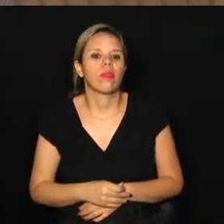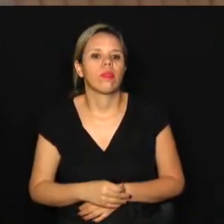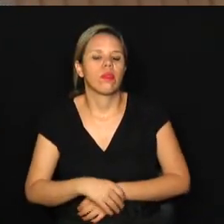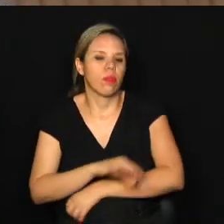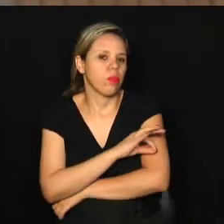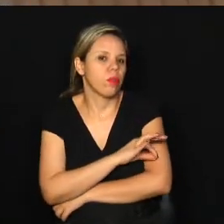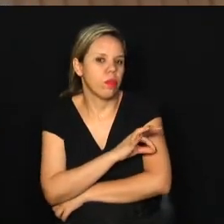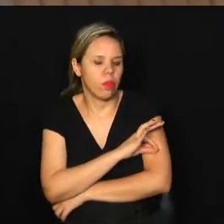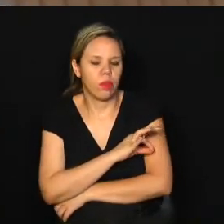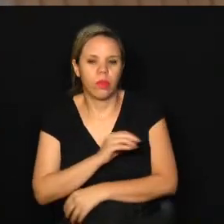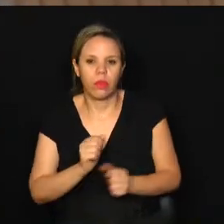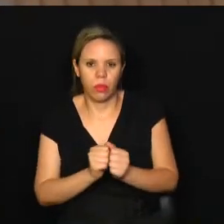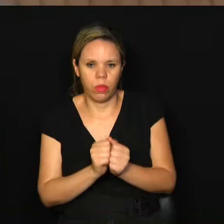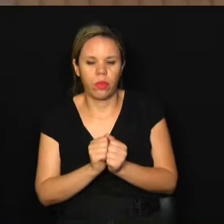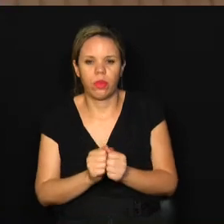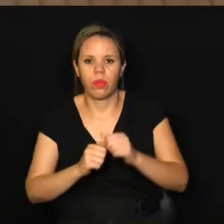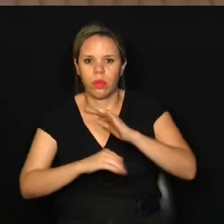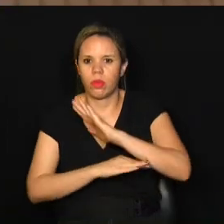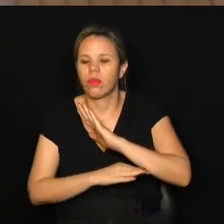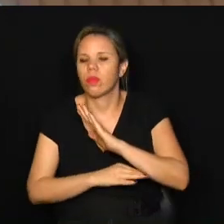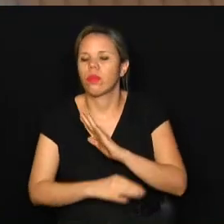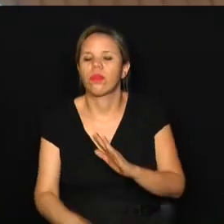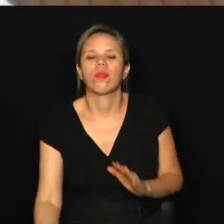Legislativo vem junto à Câmara Municipal